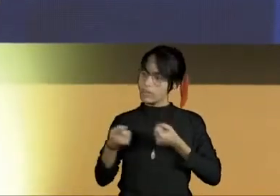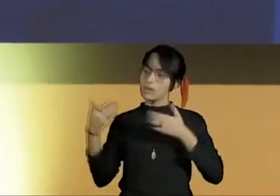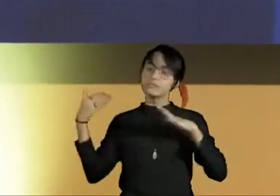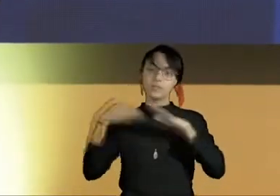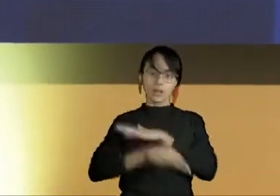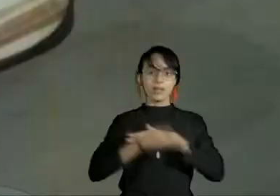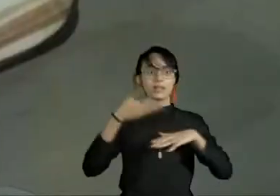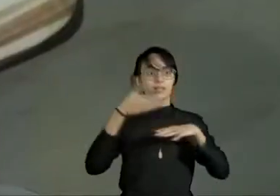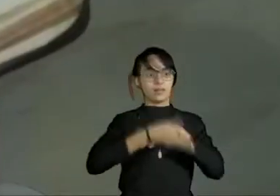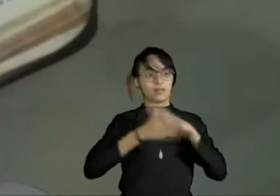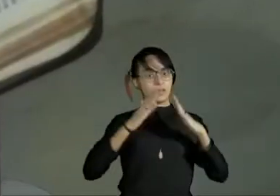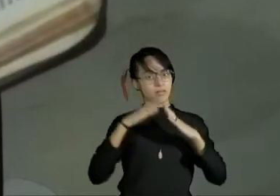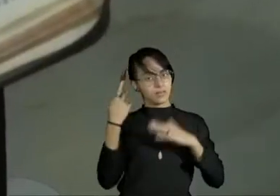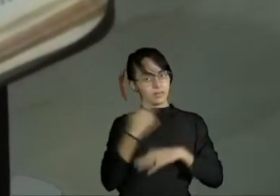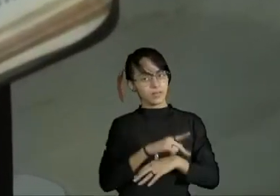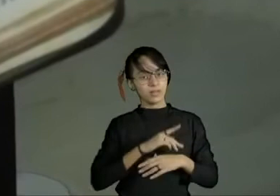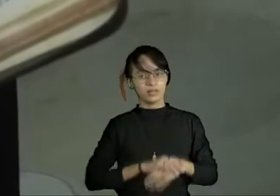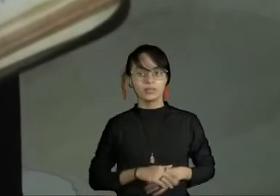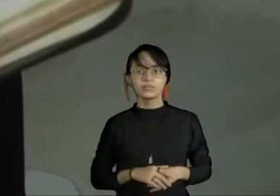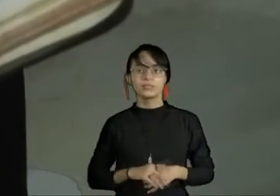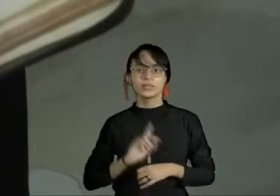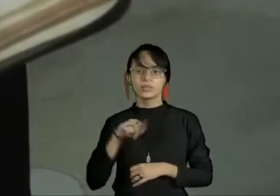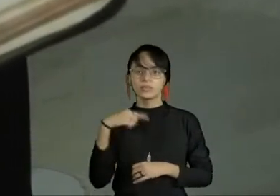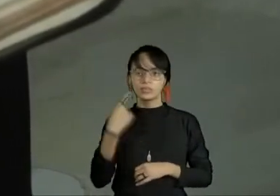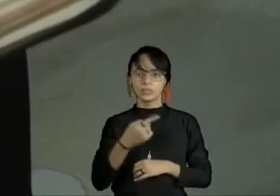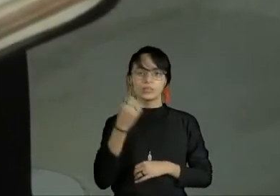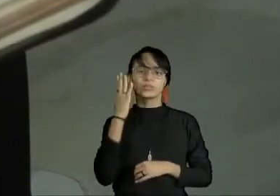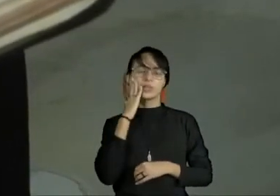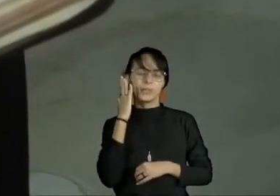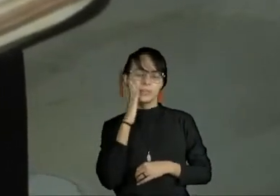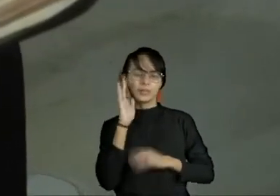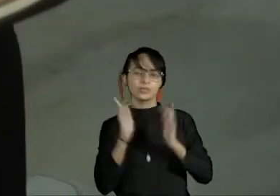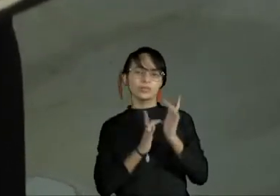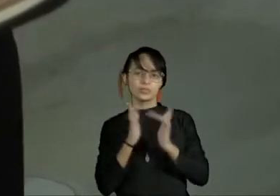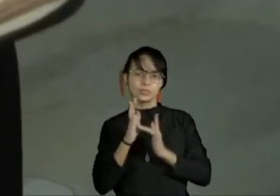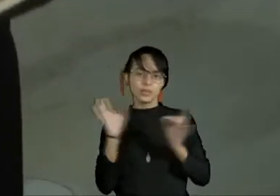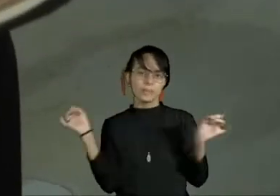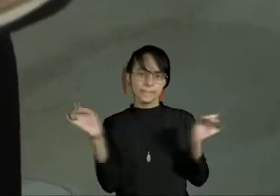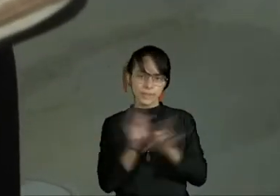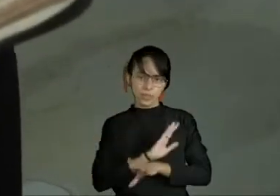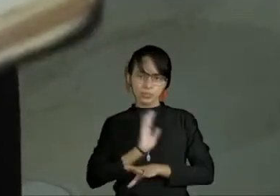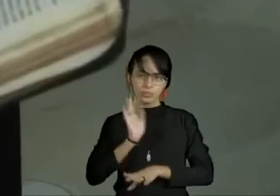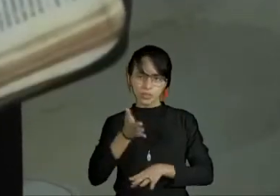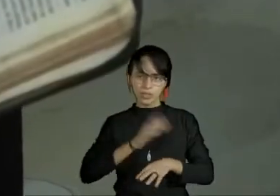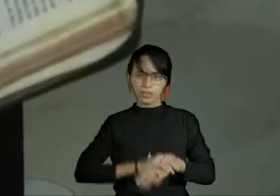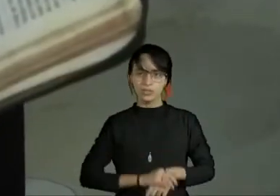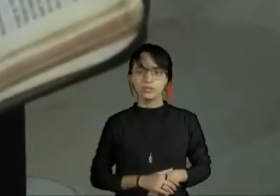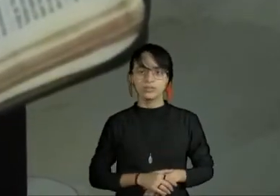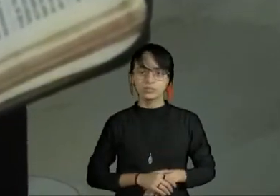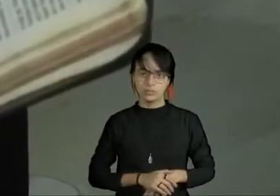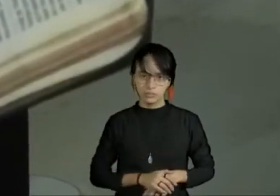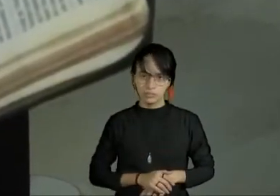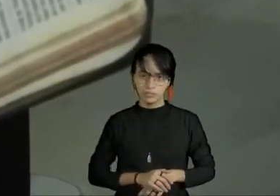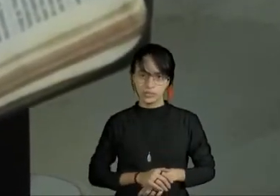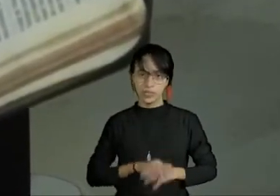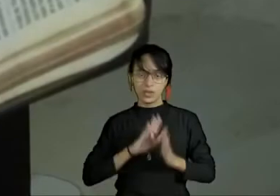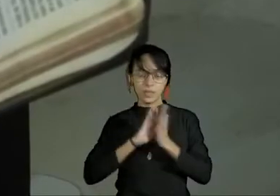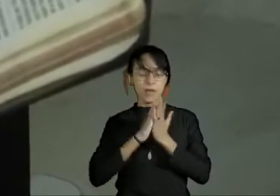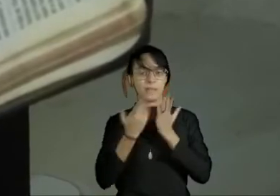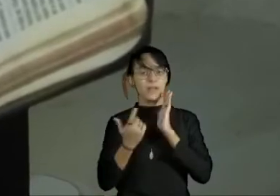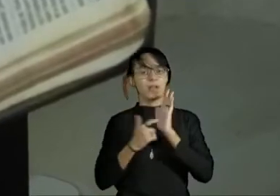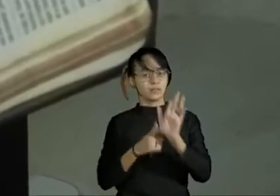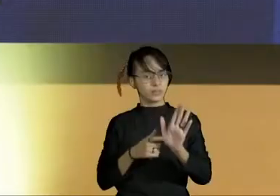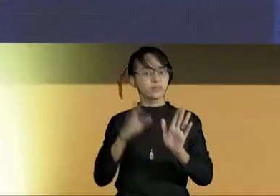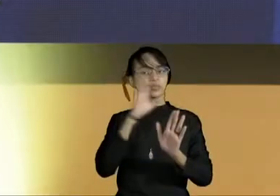casa. Mais tarde, sabendo Jesus que tudo estava consumado, e para que a escritura